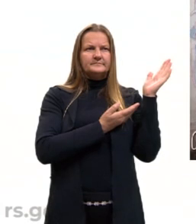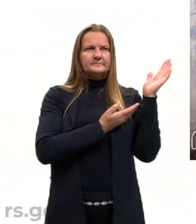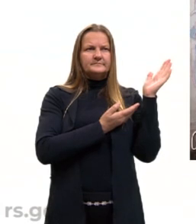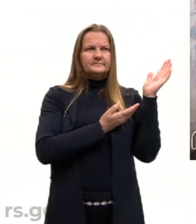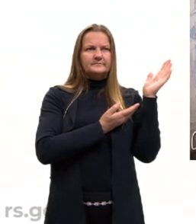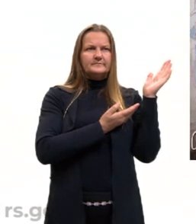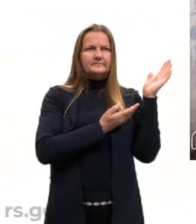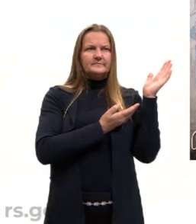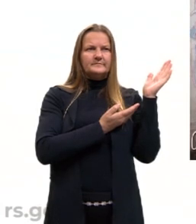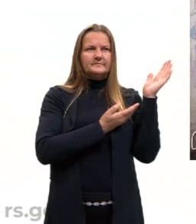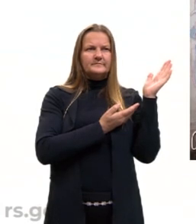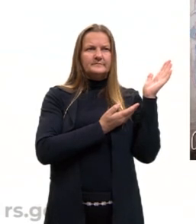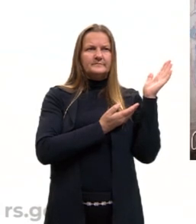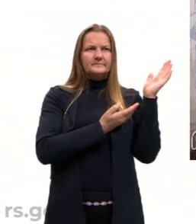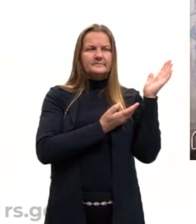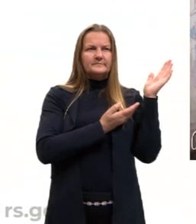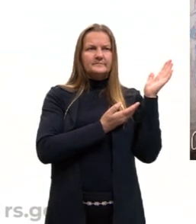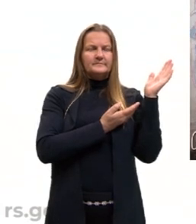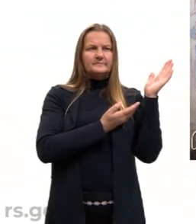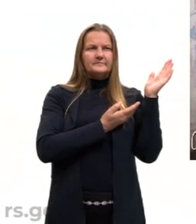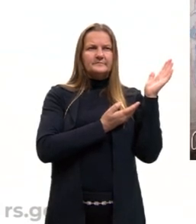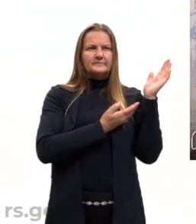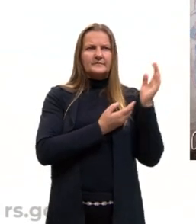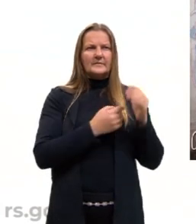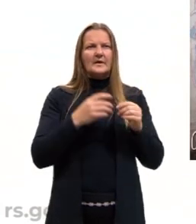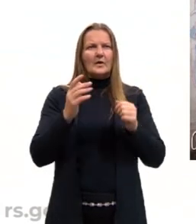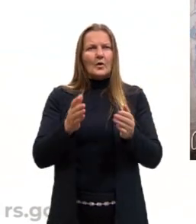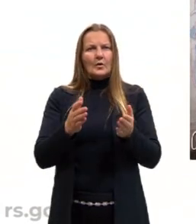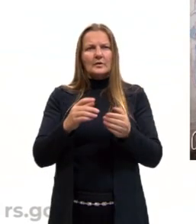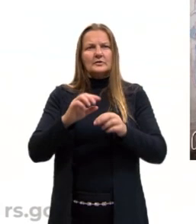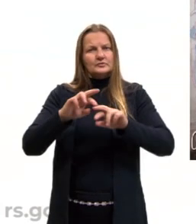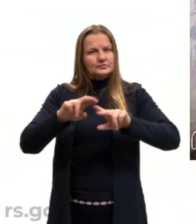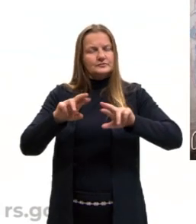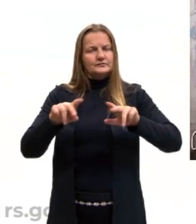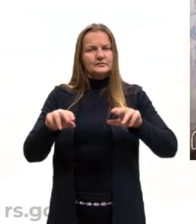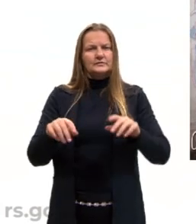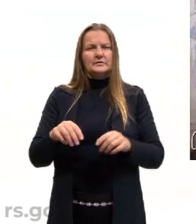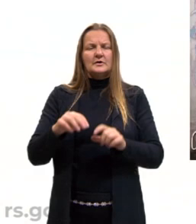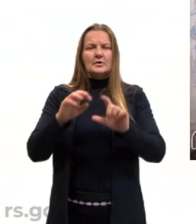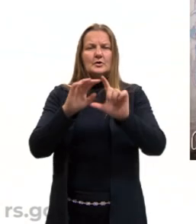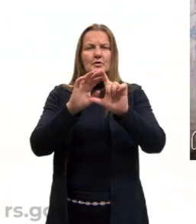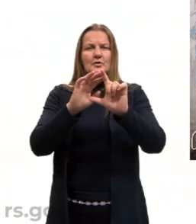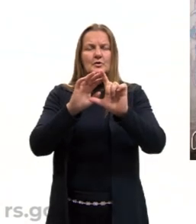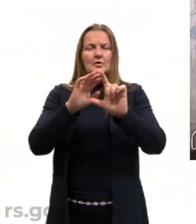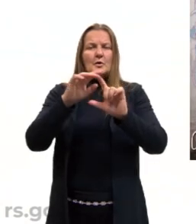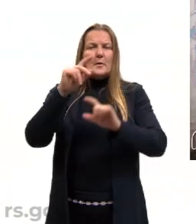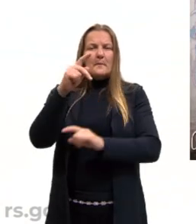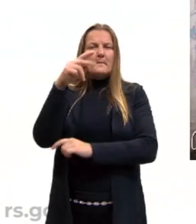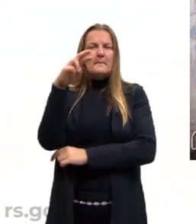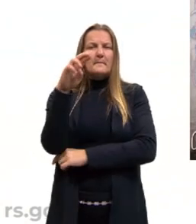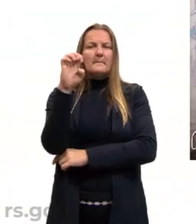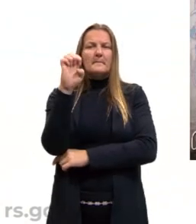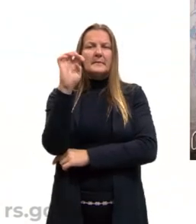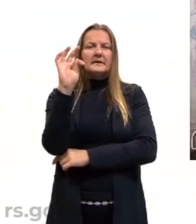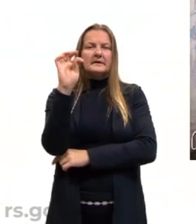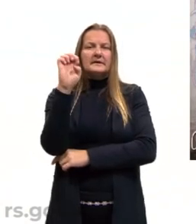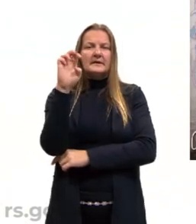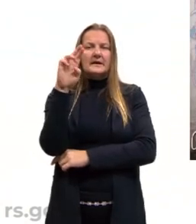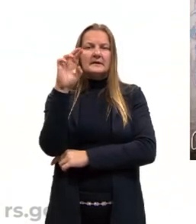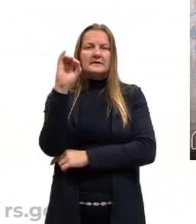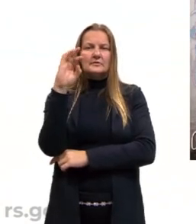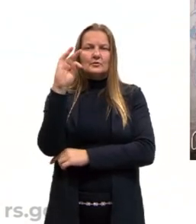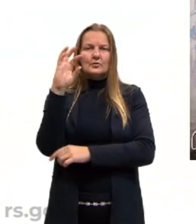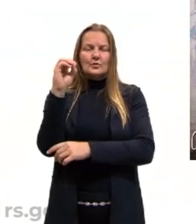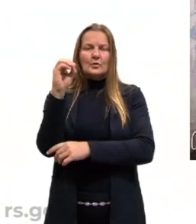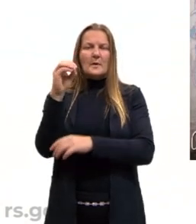e o pretérito perfeito né com poço que difere um pouquinho